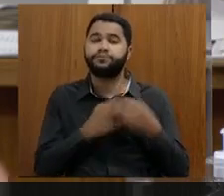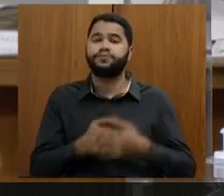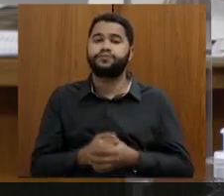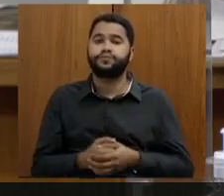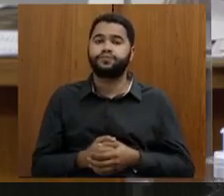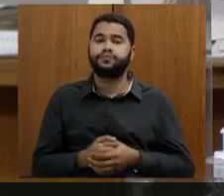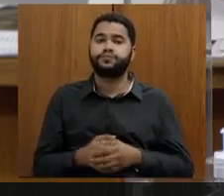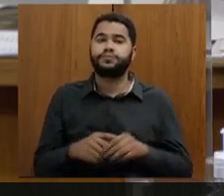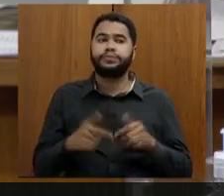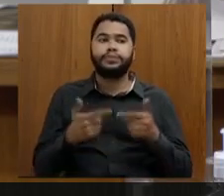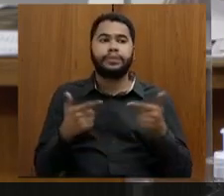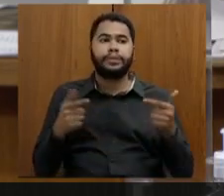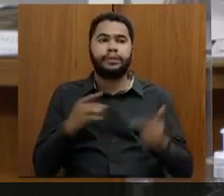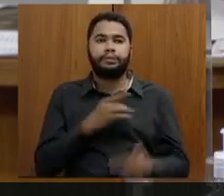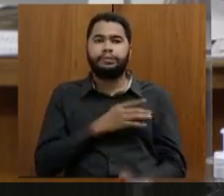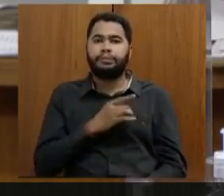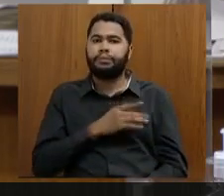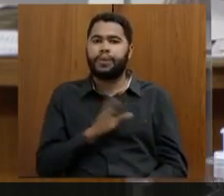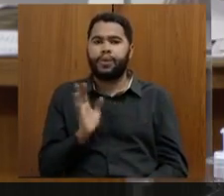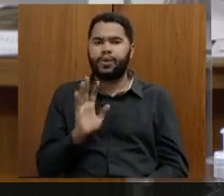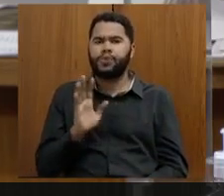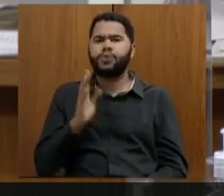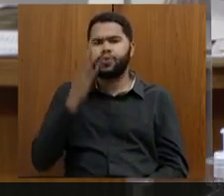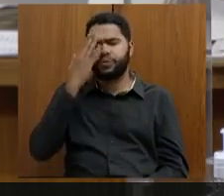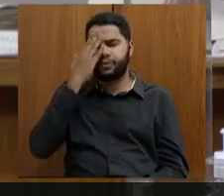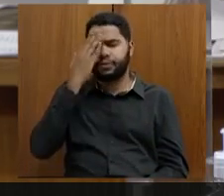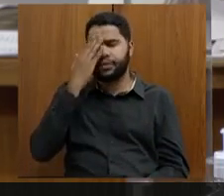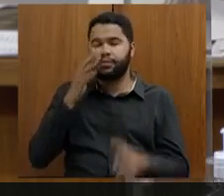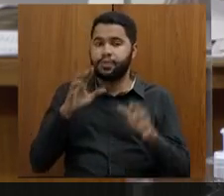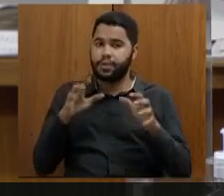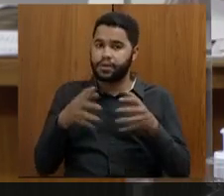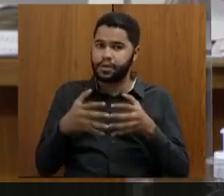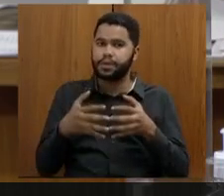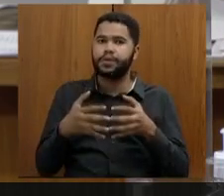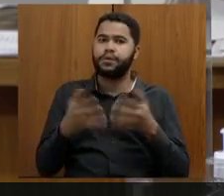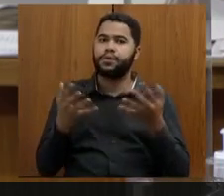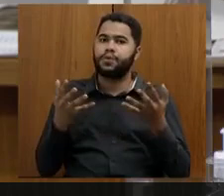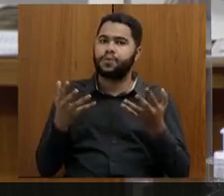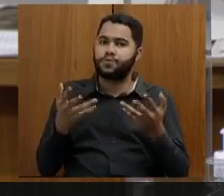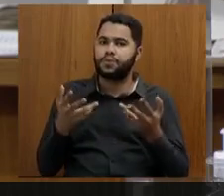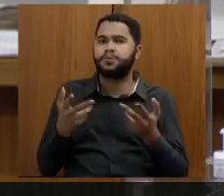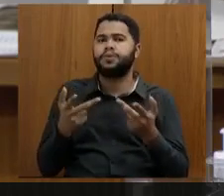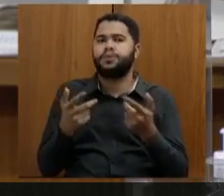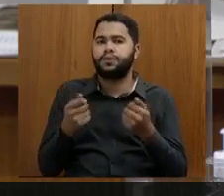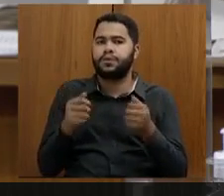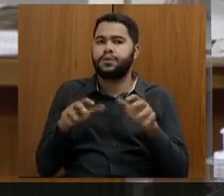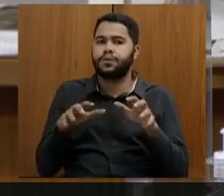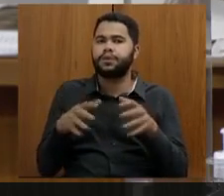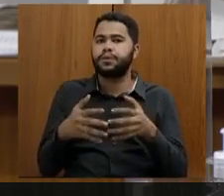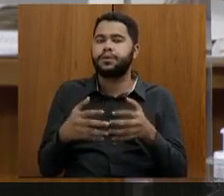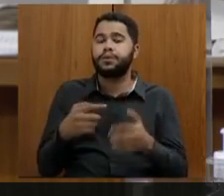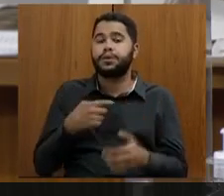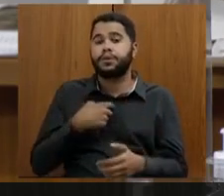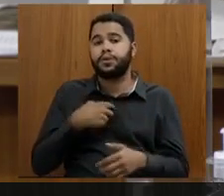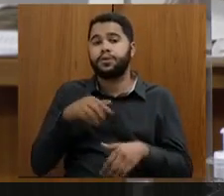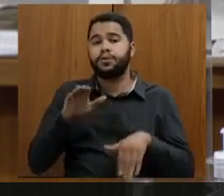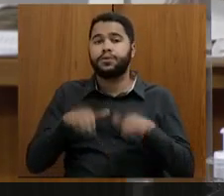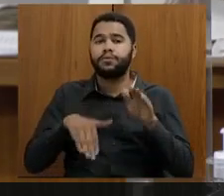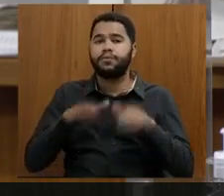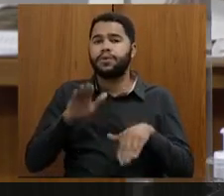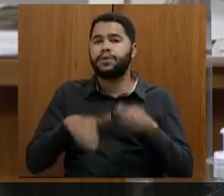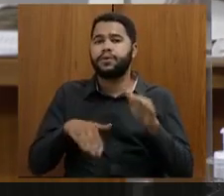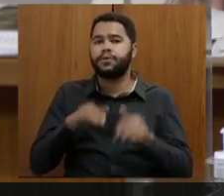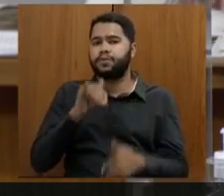e aí a gente não tem medo dessa responsabilidade não porque a gente sabe da equipe a gente sabe da qualidade da equipe e eu às vezes